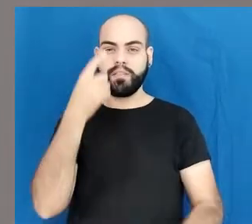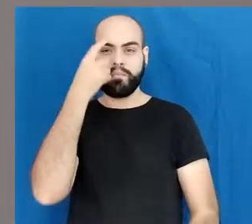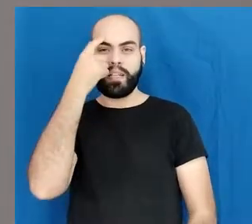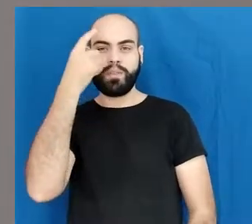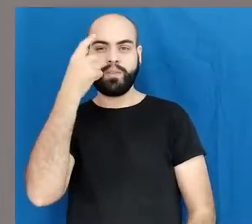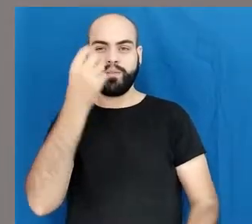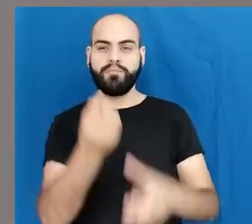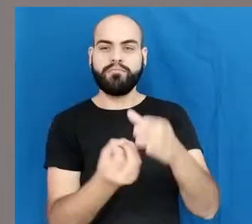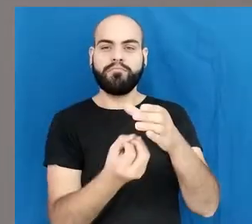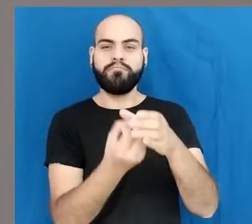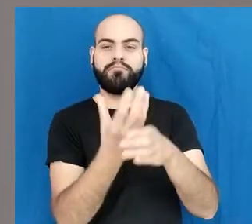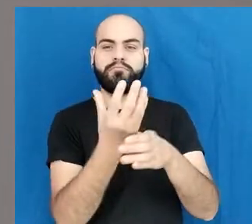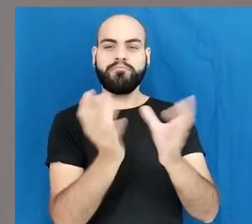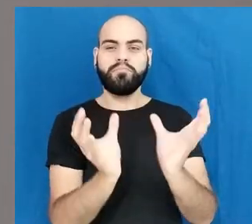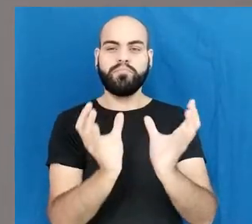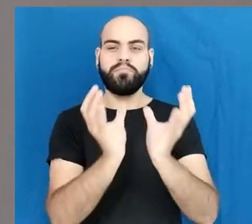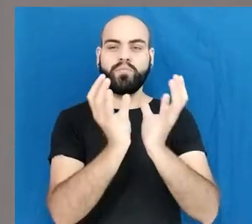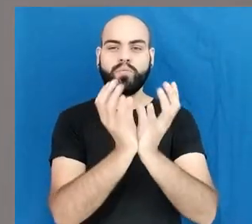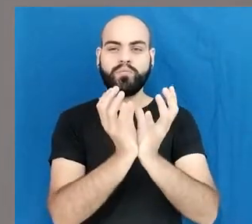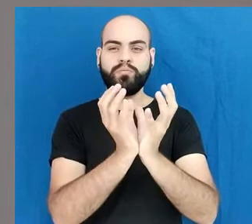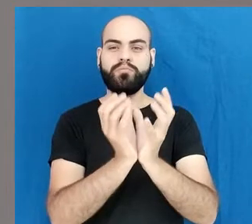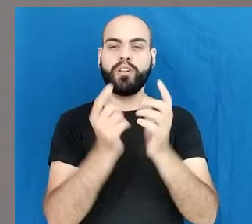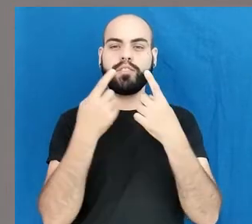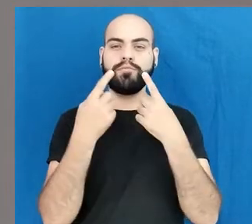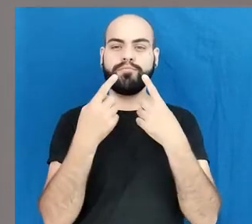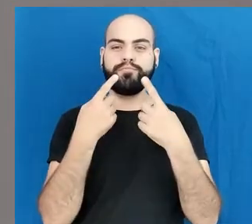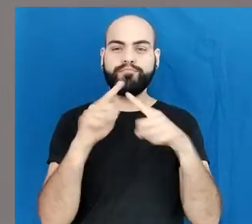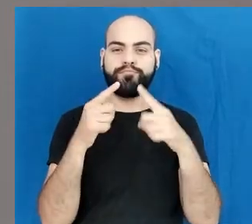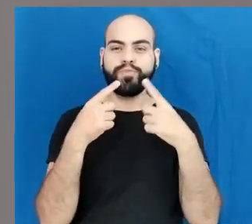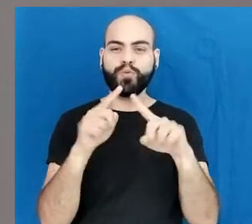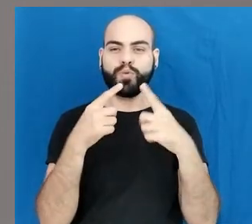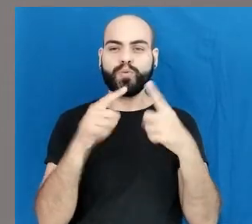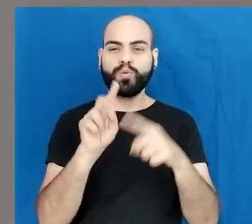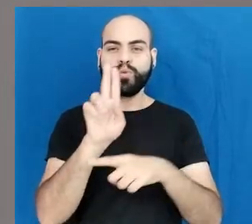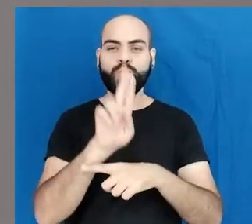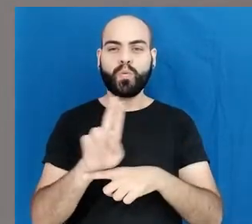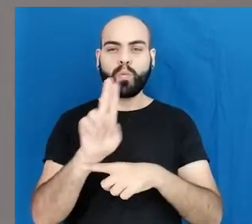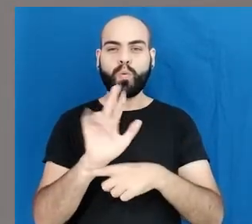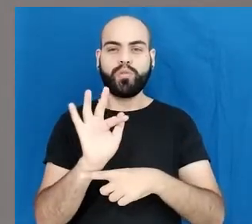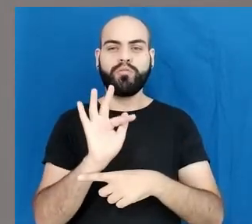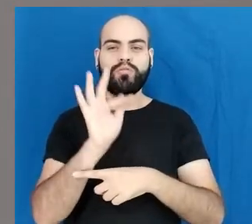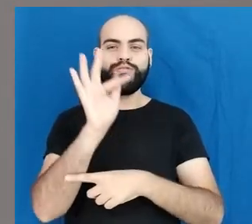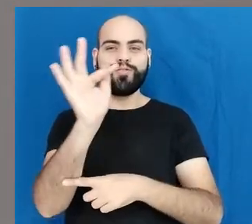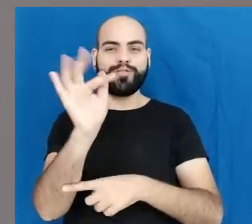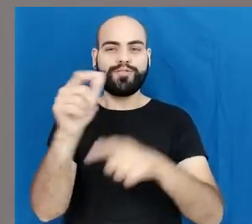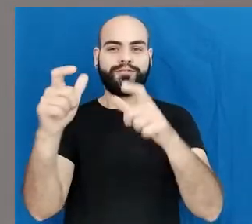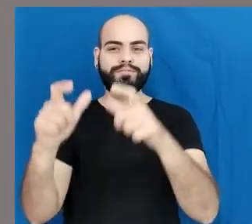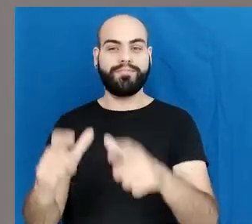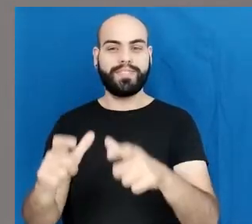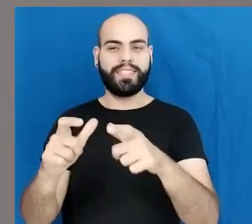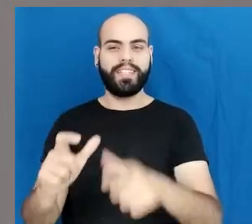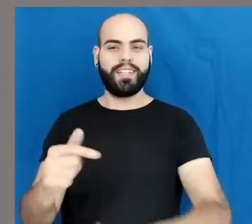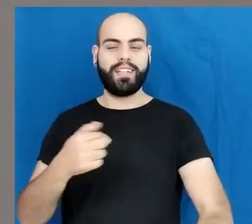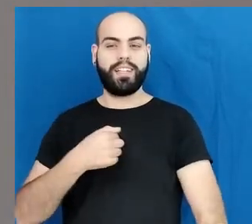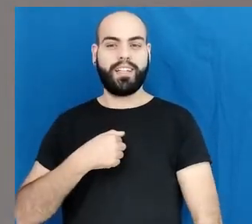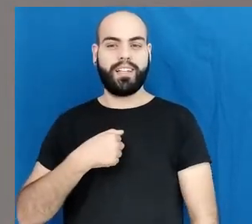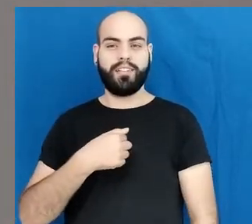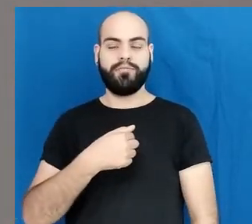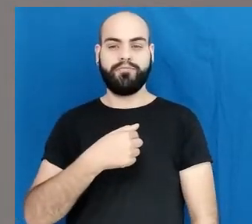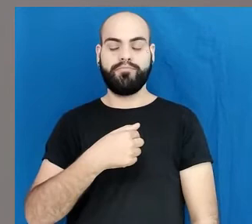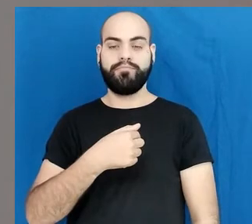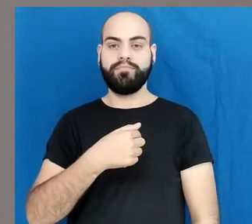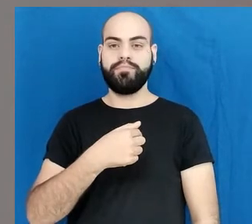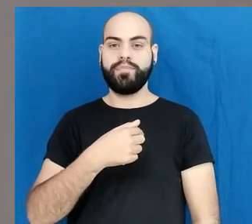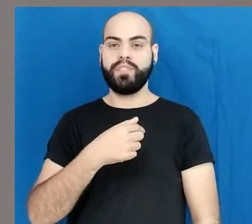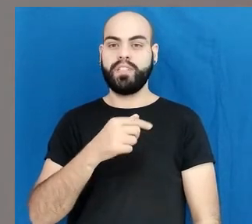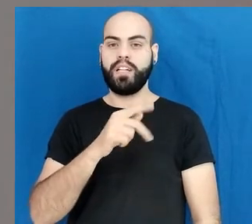comissão para rediscutir o futuro uso desse espaço que nós estamos. Na época eu